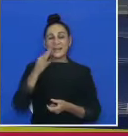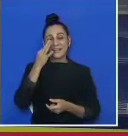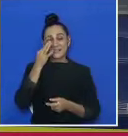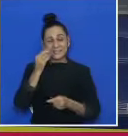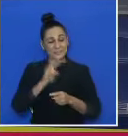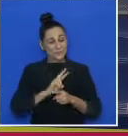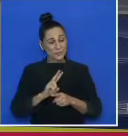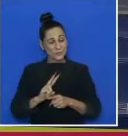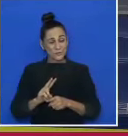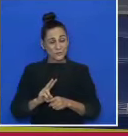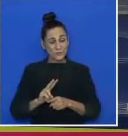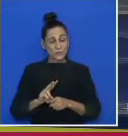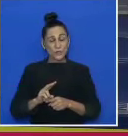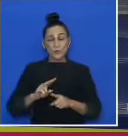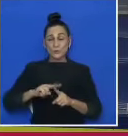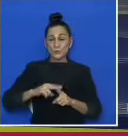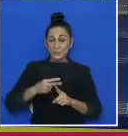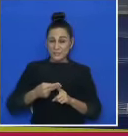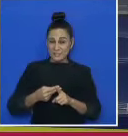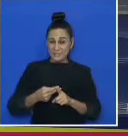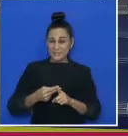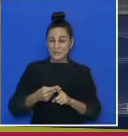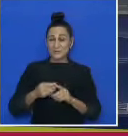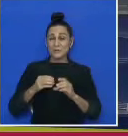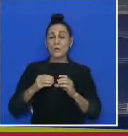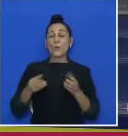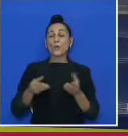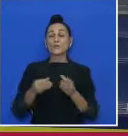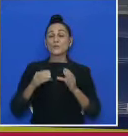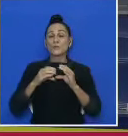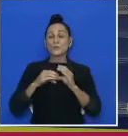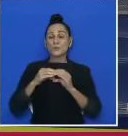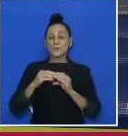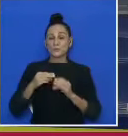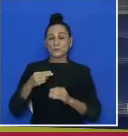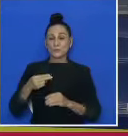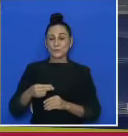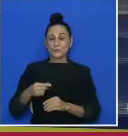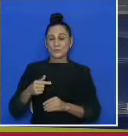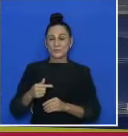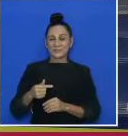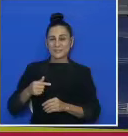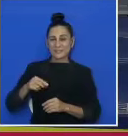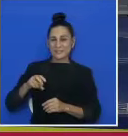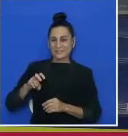Atenção, senhoras auditoras. Dupla Sena. Hoje concurso número